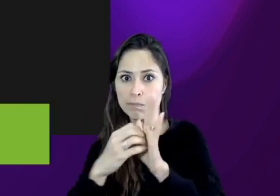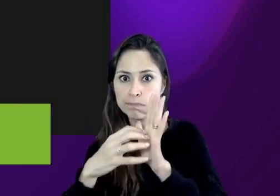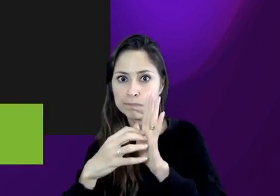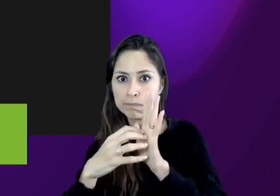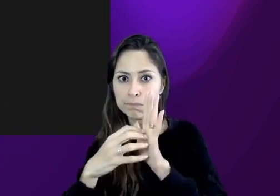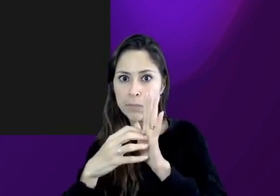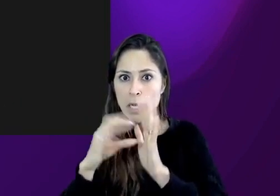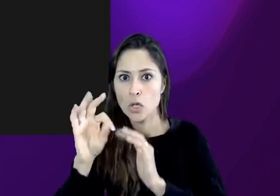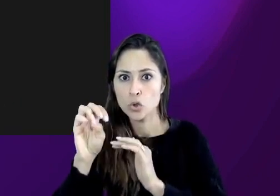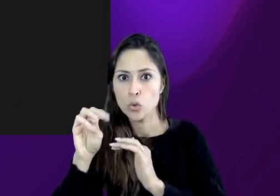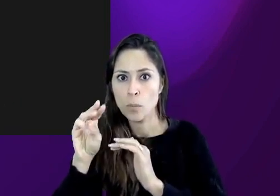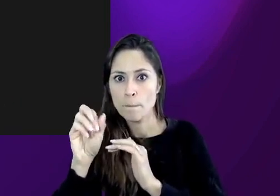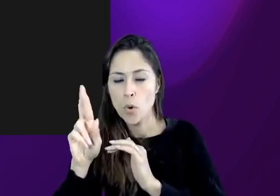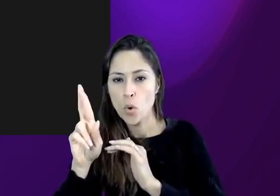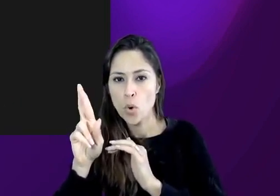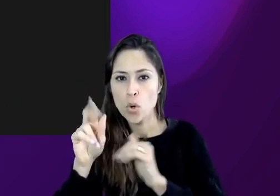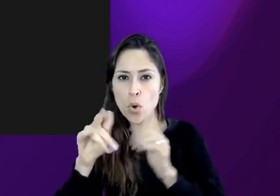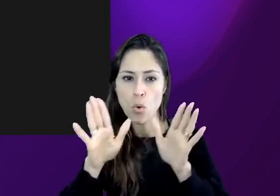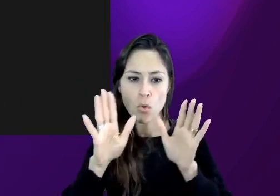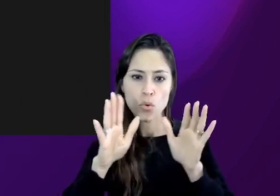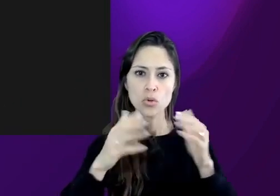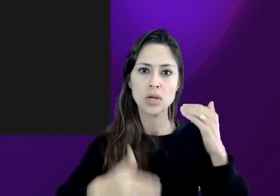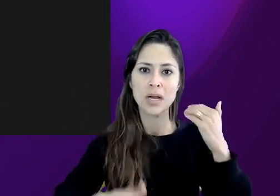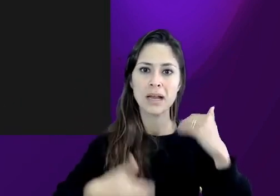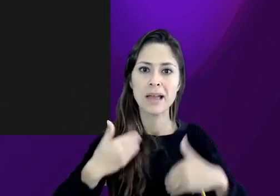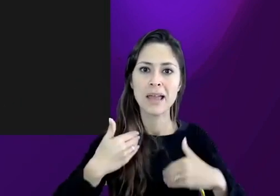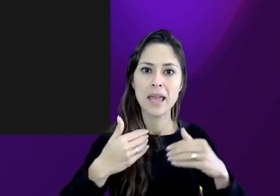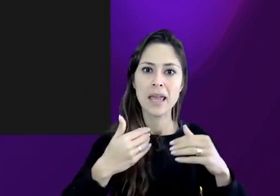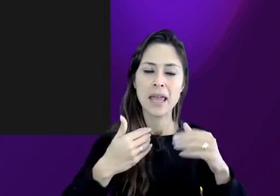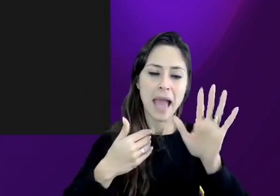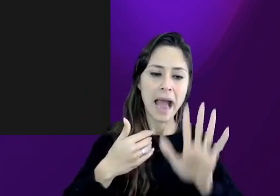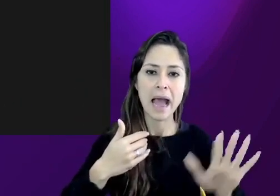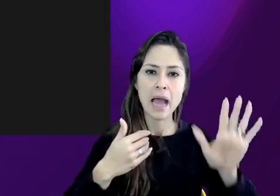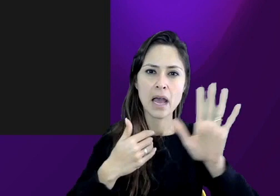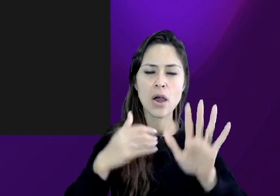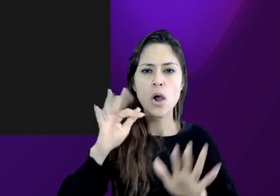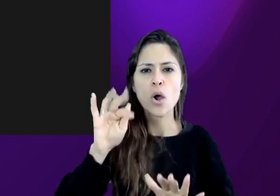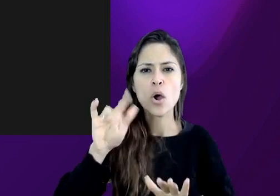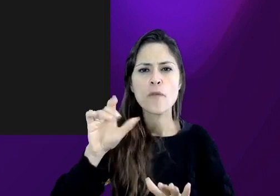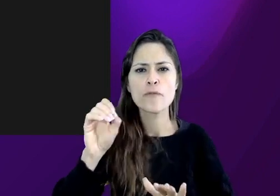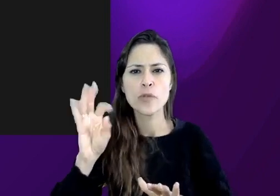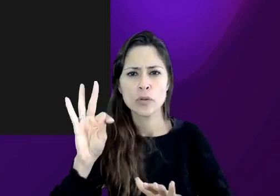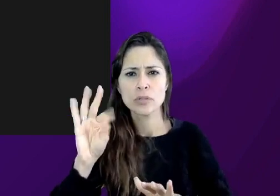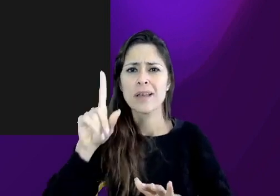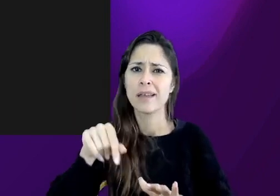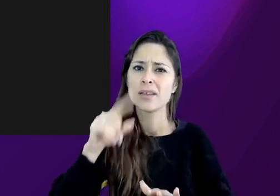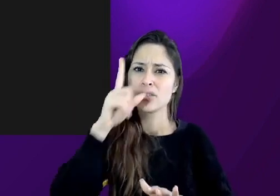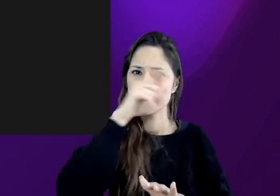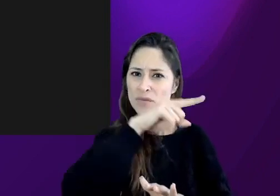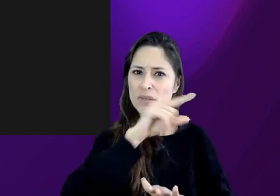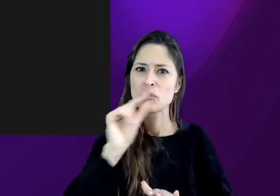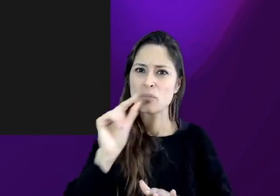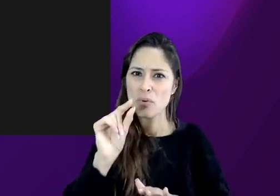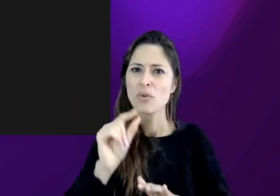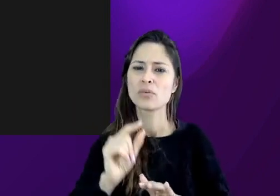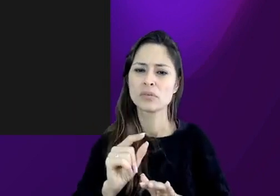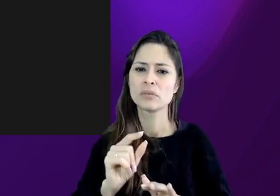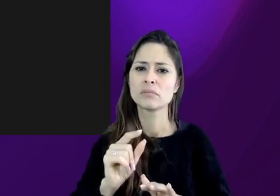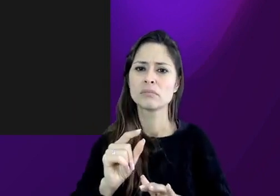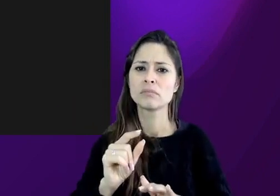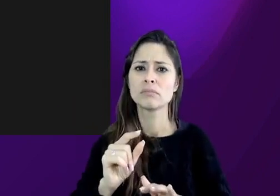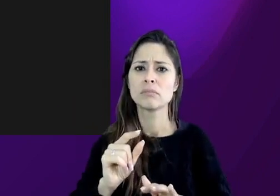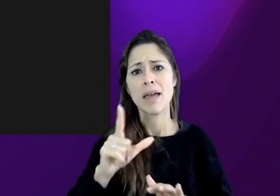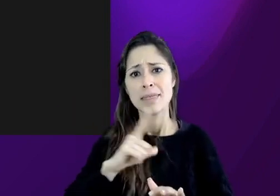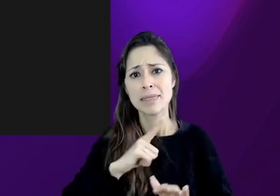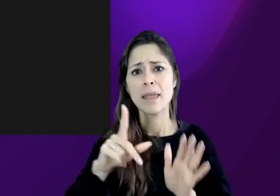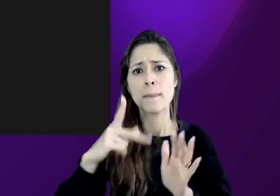paciente? Você tenta combinar os dois. A gente sabe que o float tem uma maior dificuldade em complementar, então, ele já tem um PS